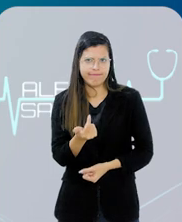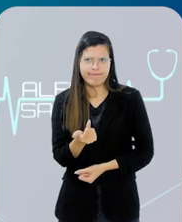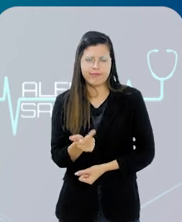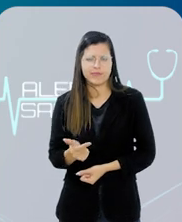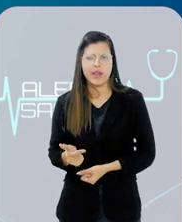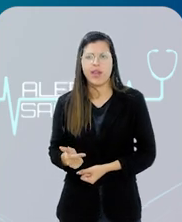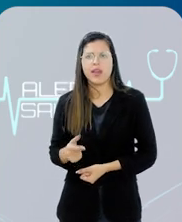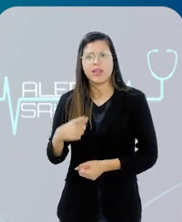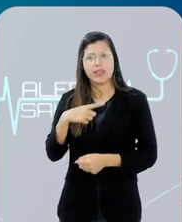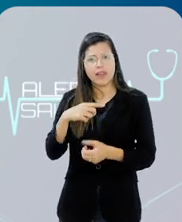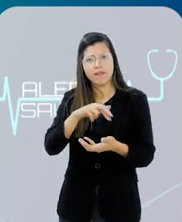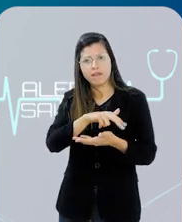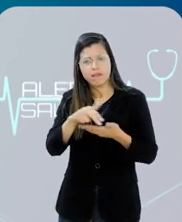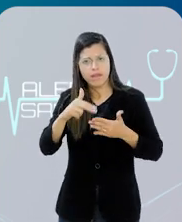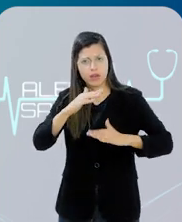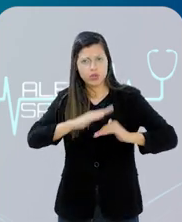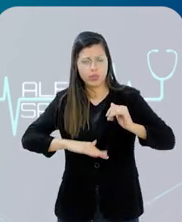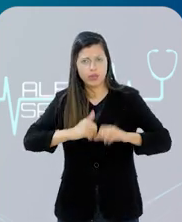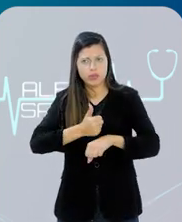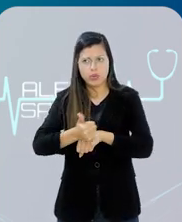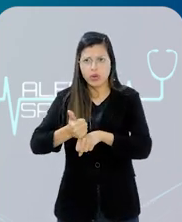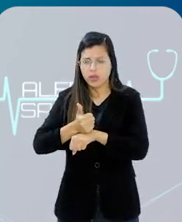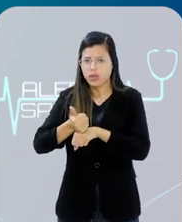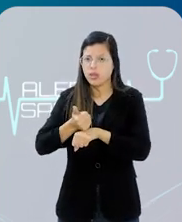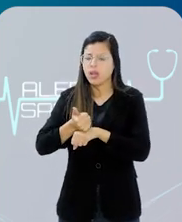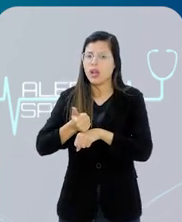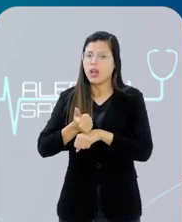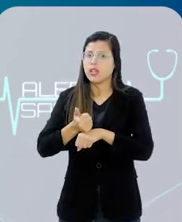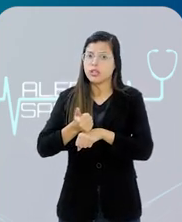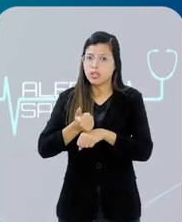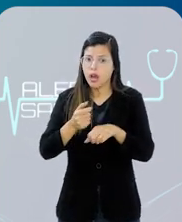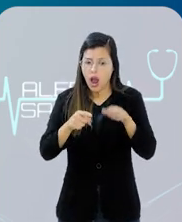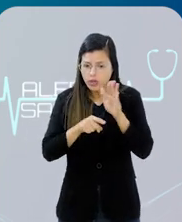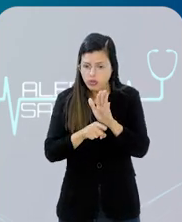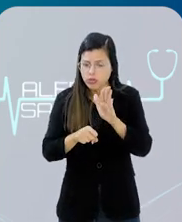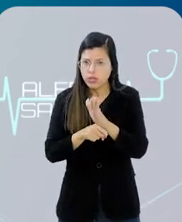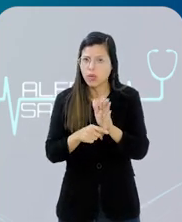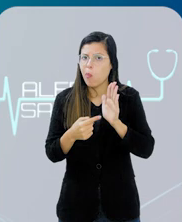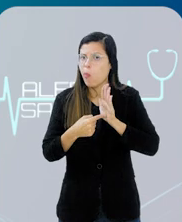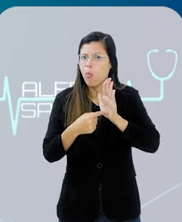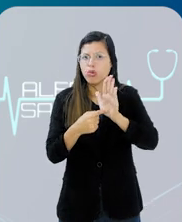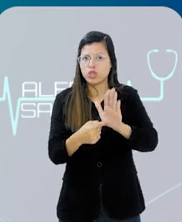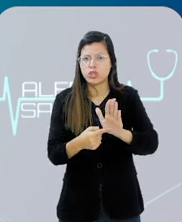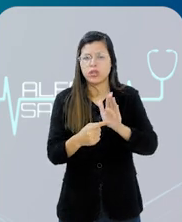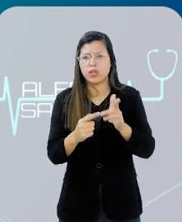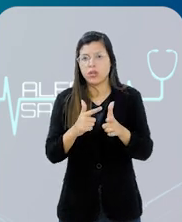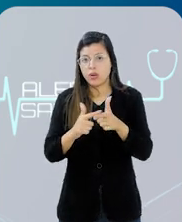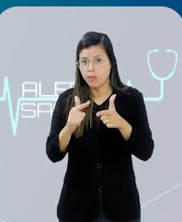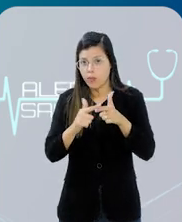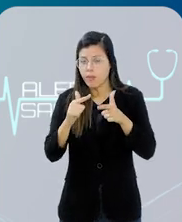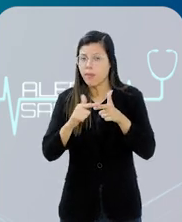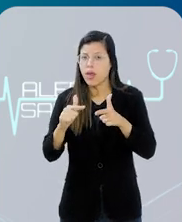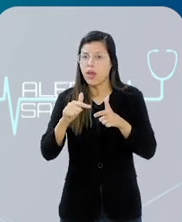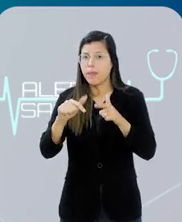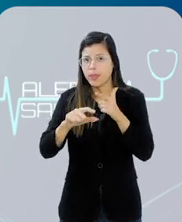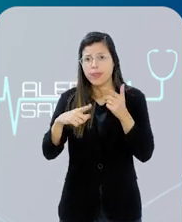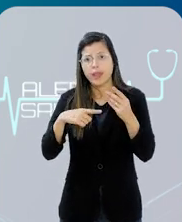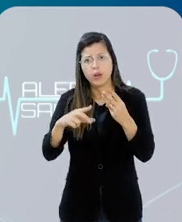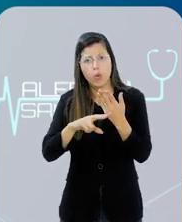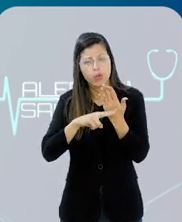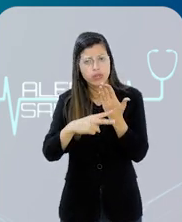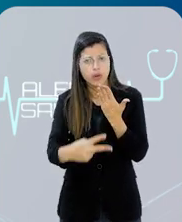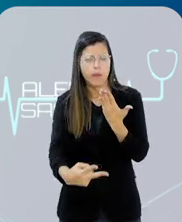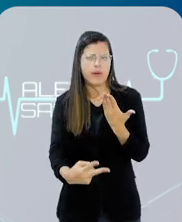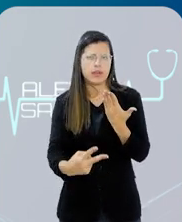o ortopedista, o mastro, o próprio psicólogo, corroborando com que aquele problema realmente afeta ela,